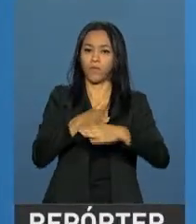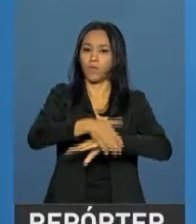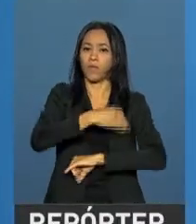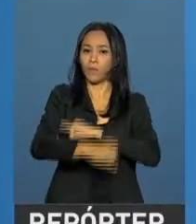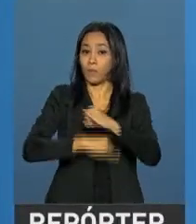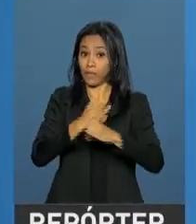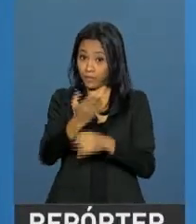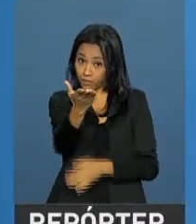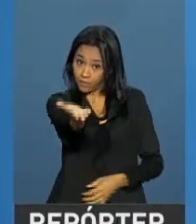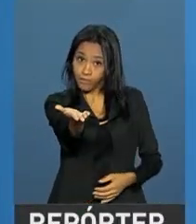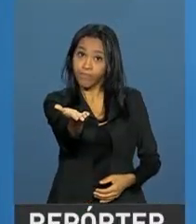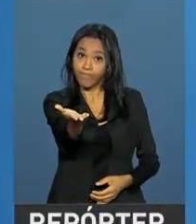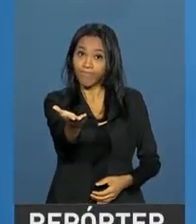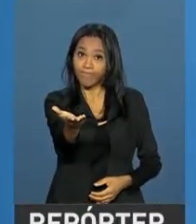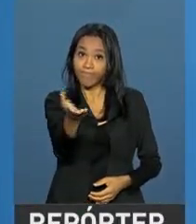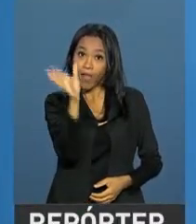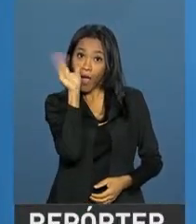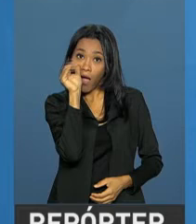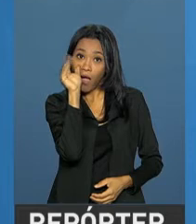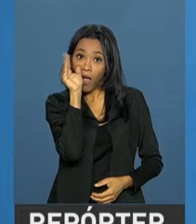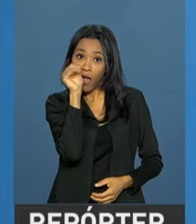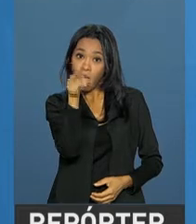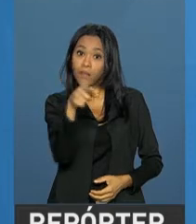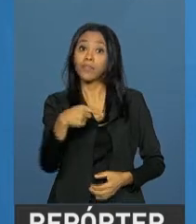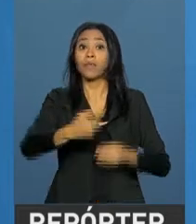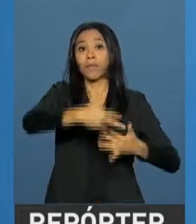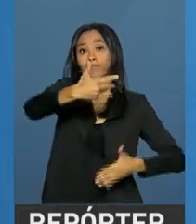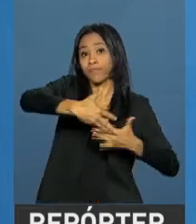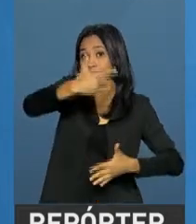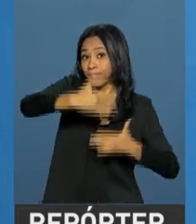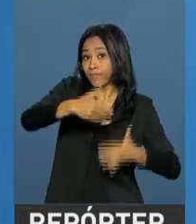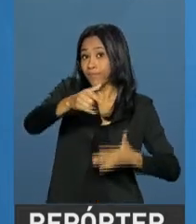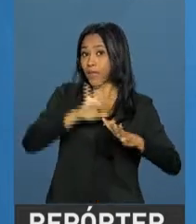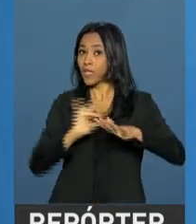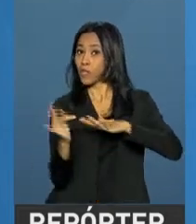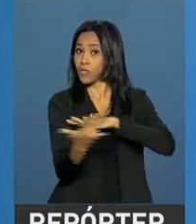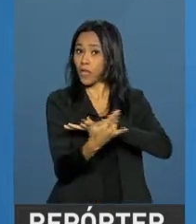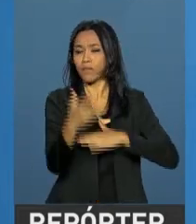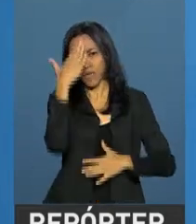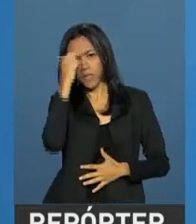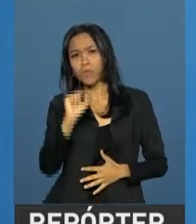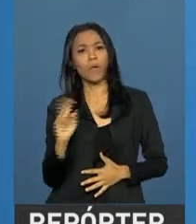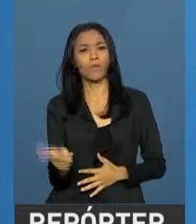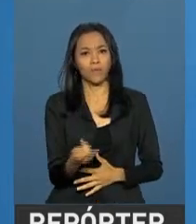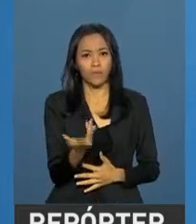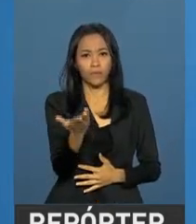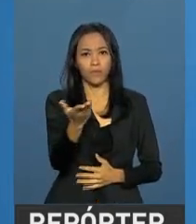da pesquisa. Acompanhe também nossas redes sociais e fique por dentro das nossas ações.